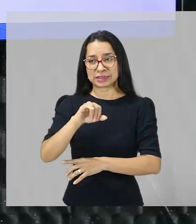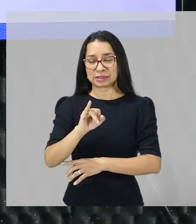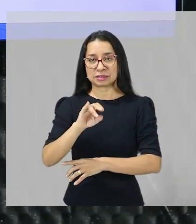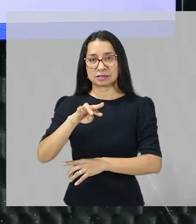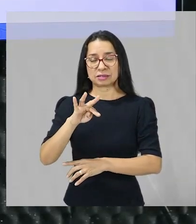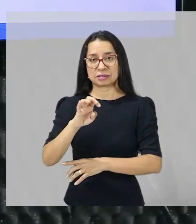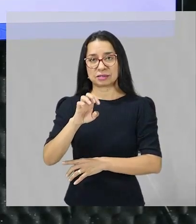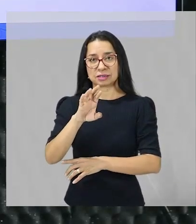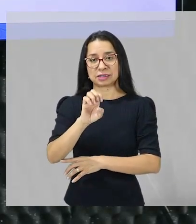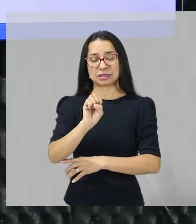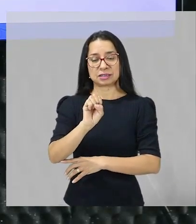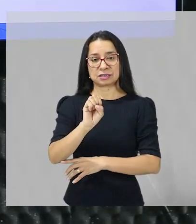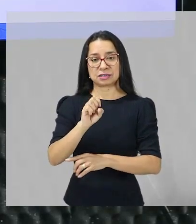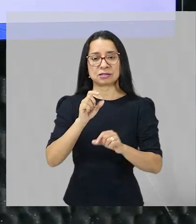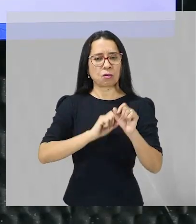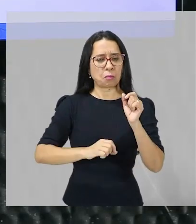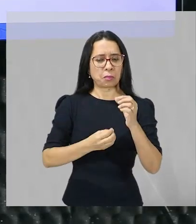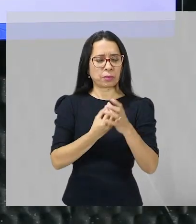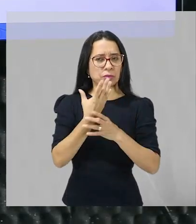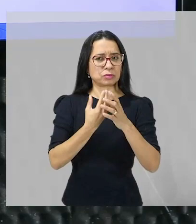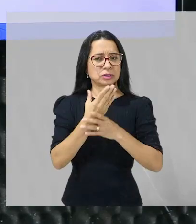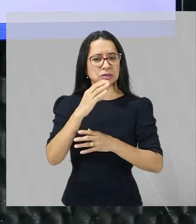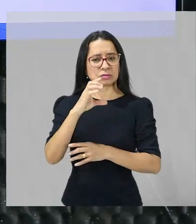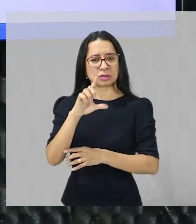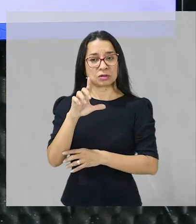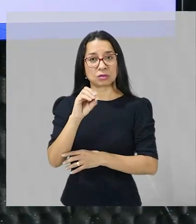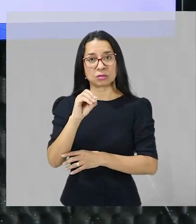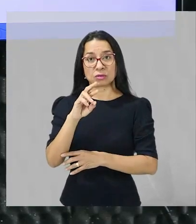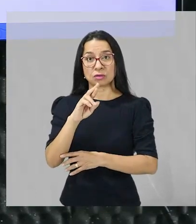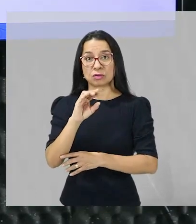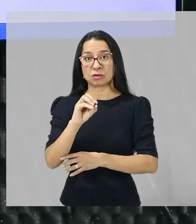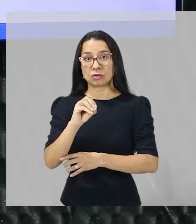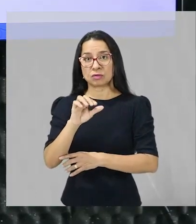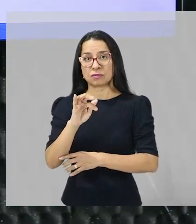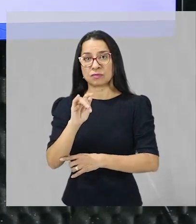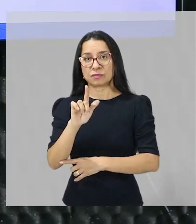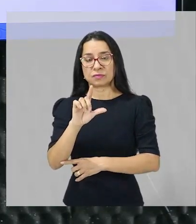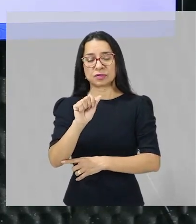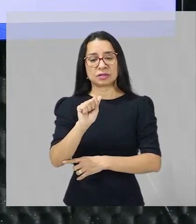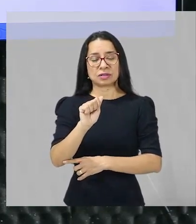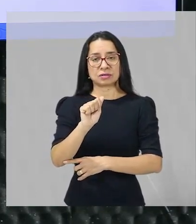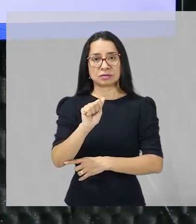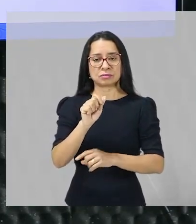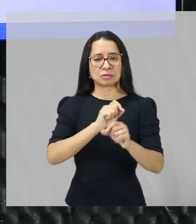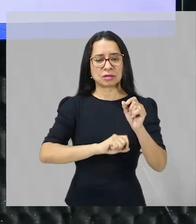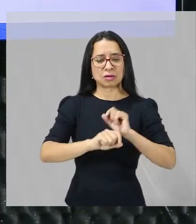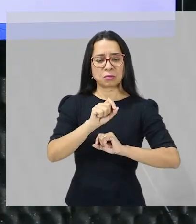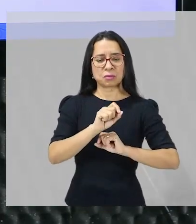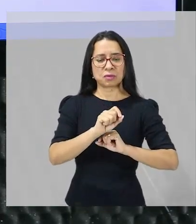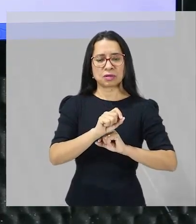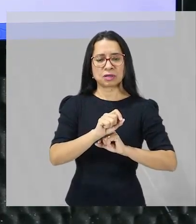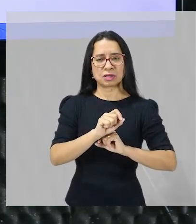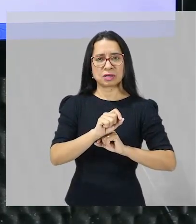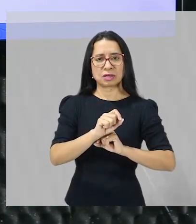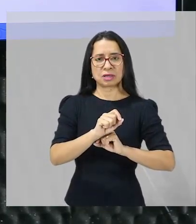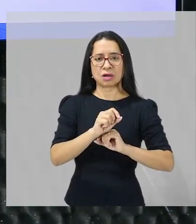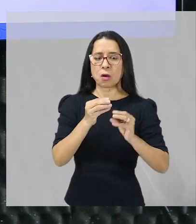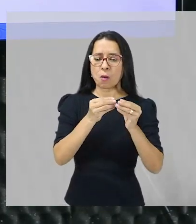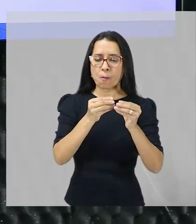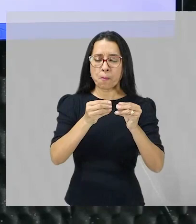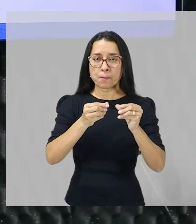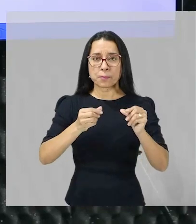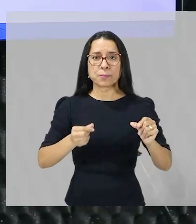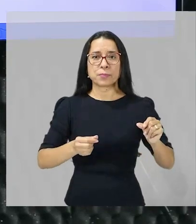né? E o que é clorofila? É aquele pigmentozinho verde da planta. Então, se a planta está no escuro, ela deixa de